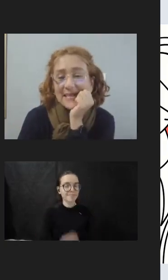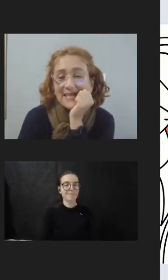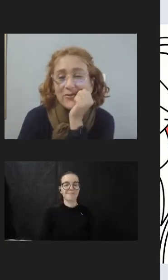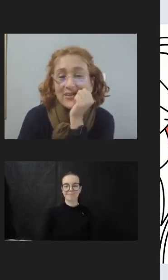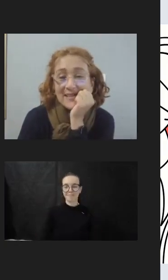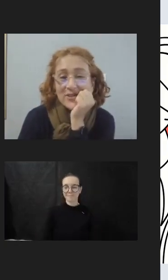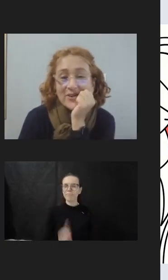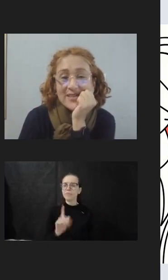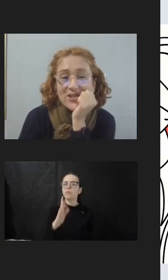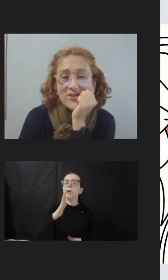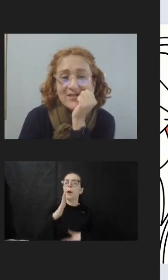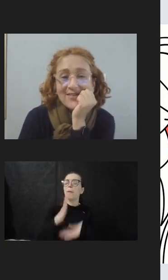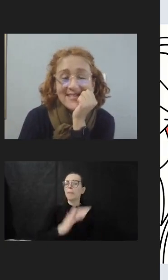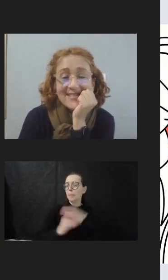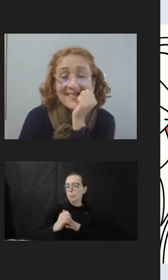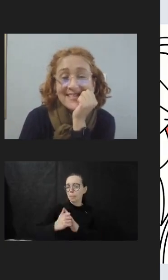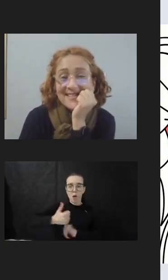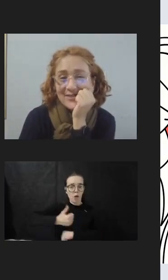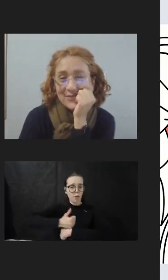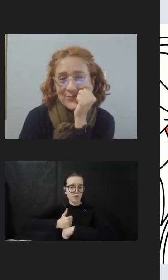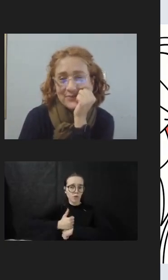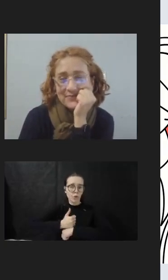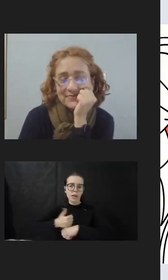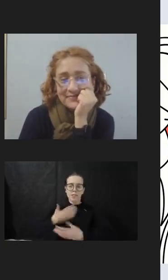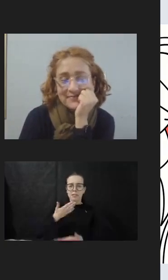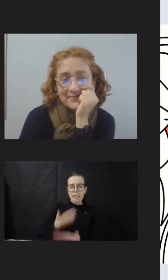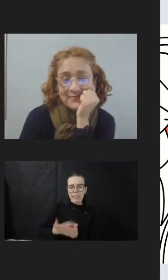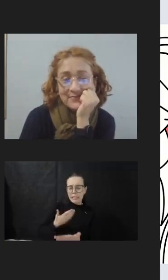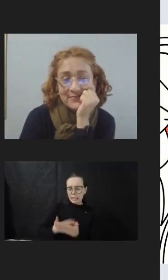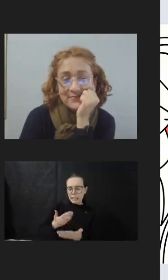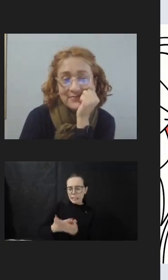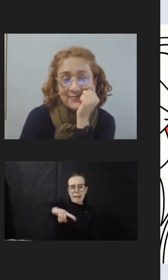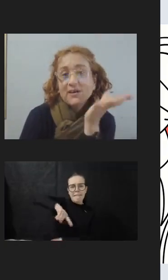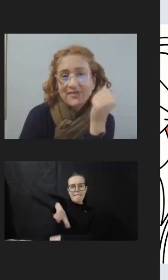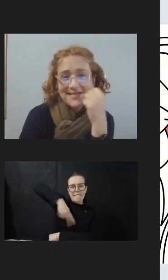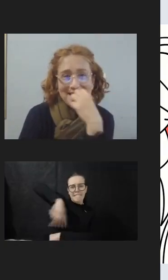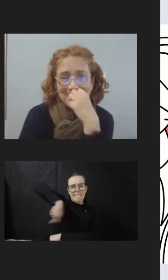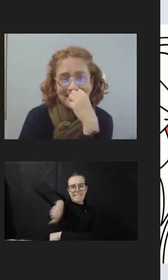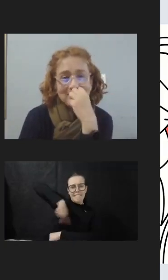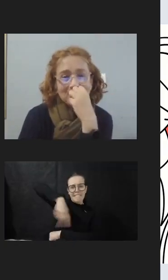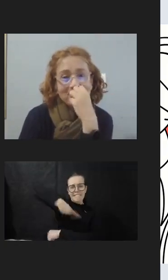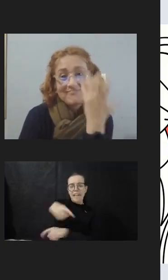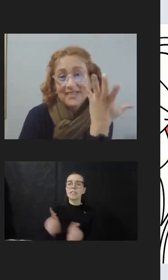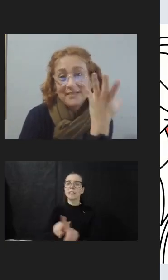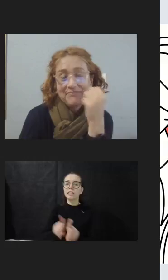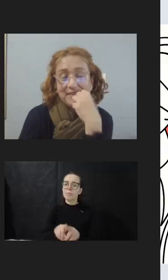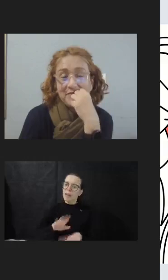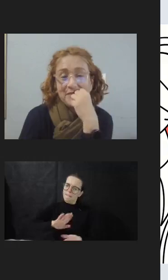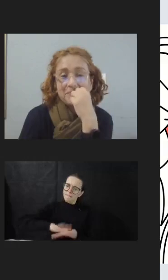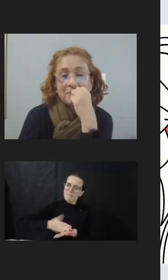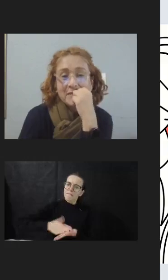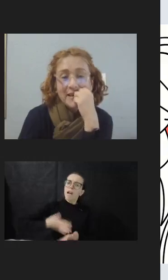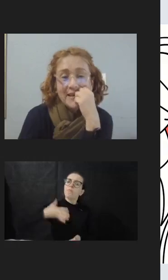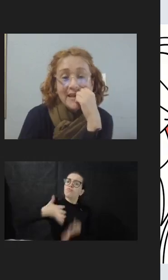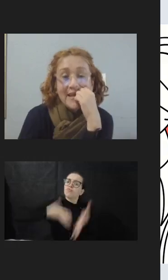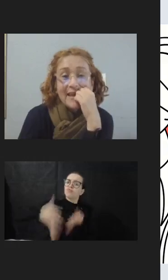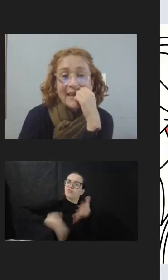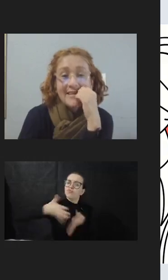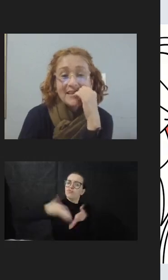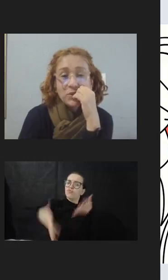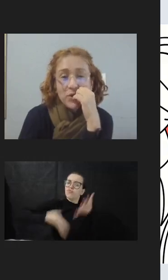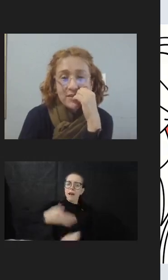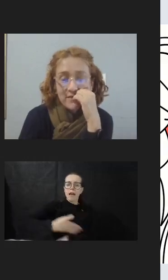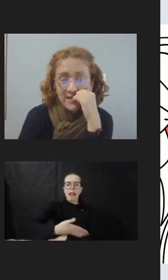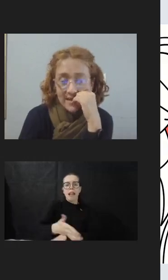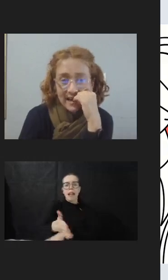Profissional passa muitas horas estudando e sinalizando. Quem nunca fez isso aqui, né? Enfim.